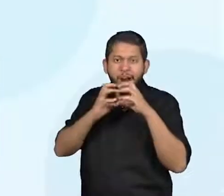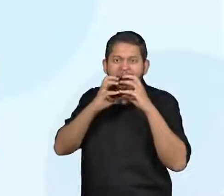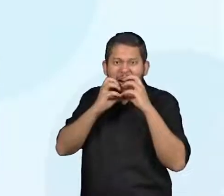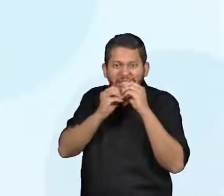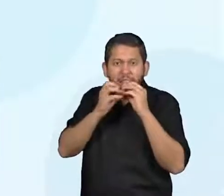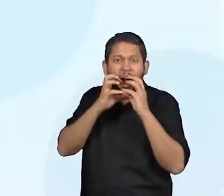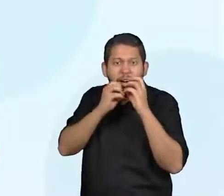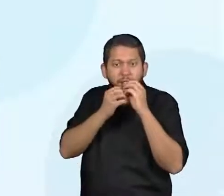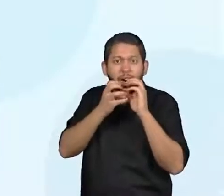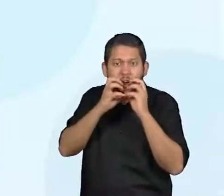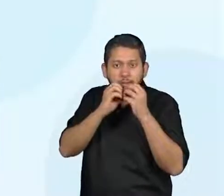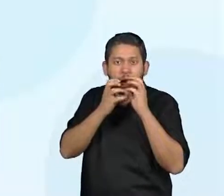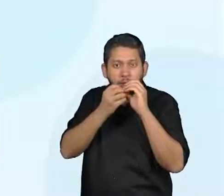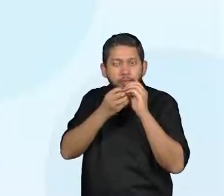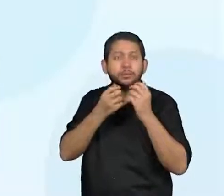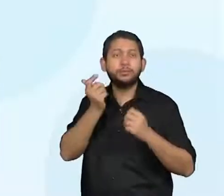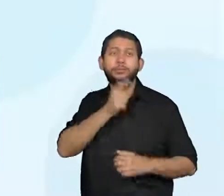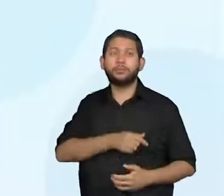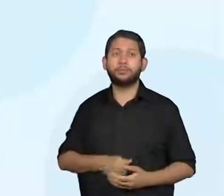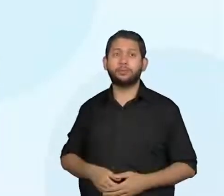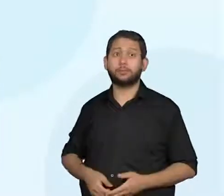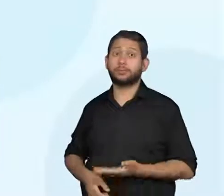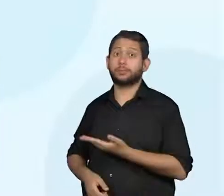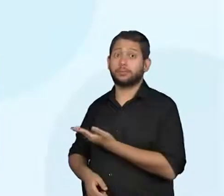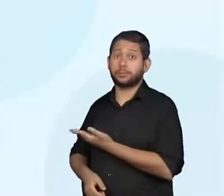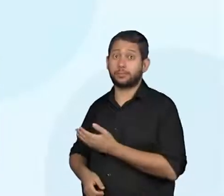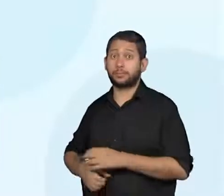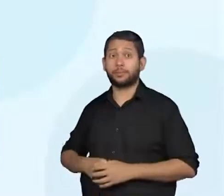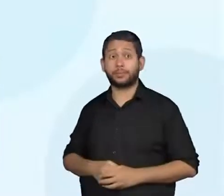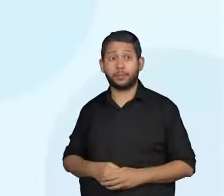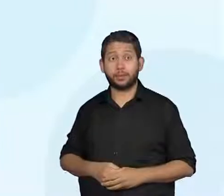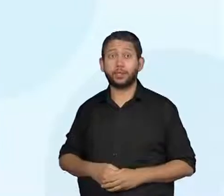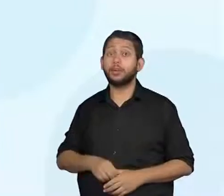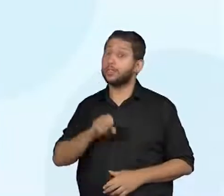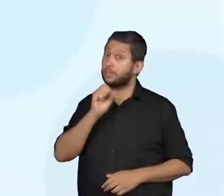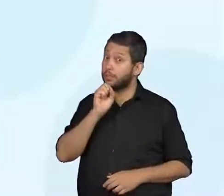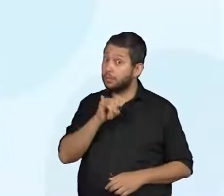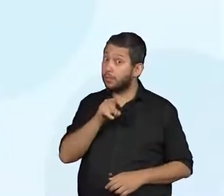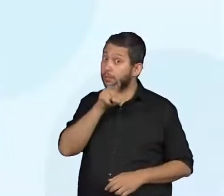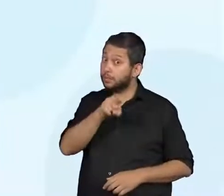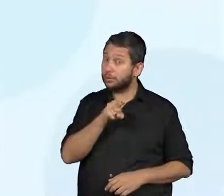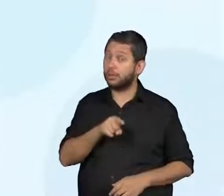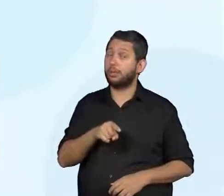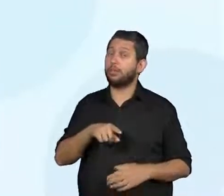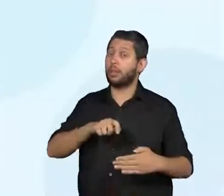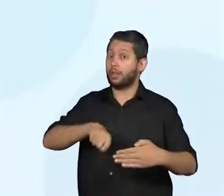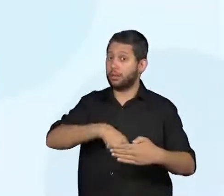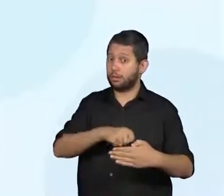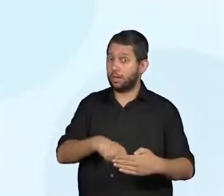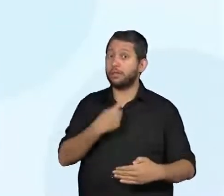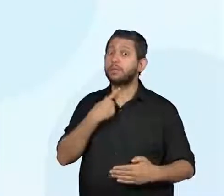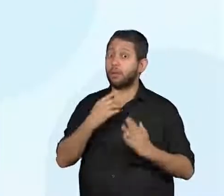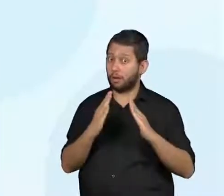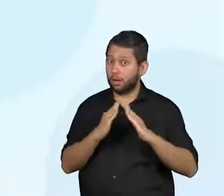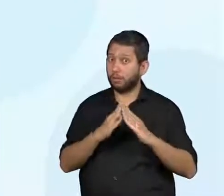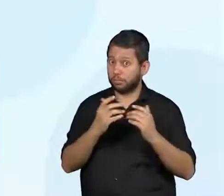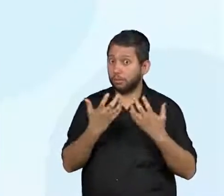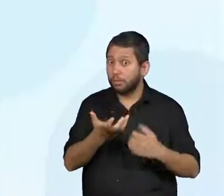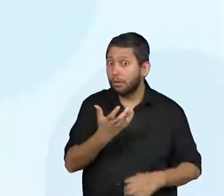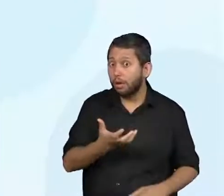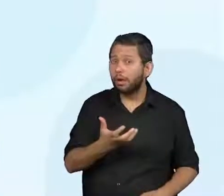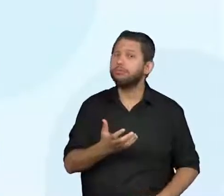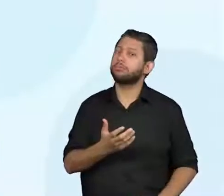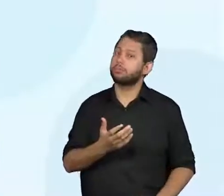degustação. Isso mesmo. E tem um recado importante aqui no final da receita. Caso queira preparar esta